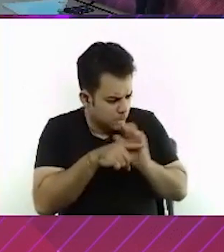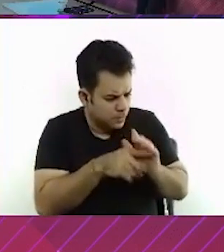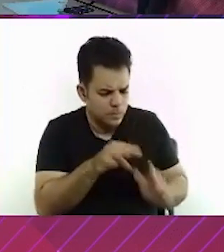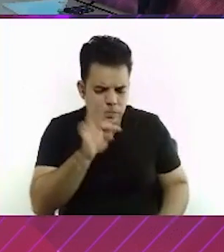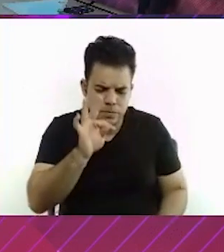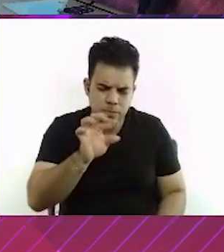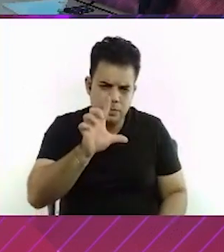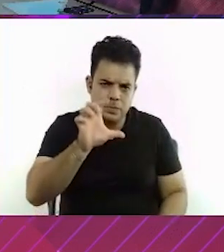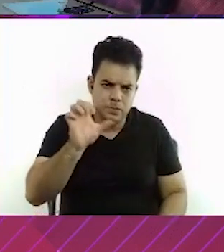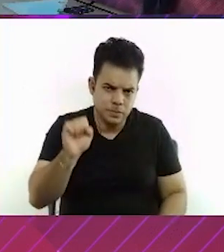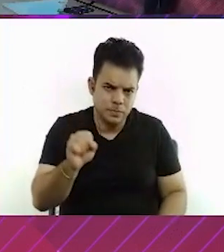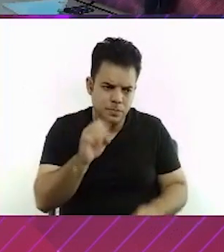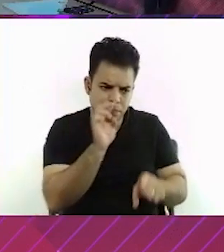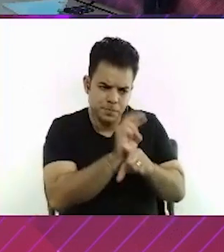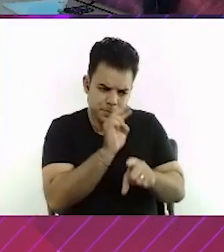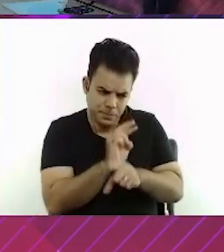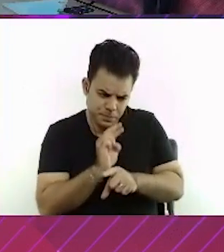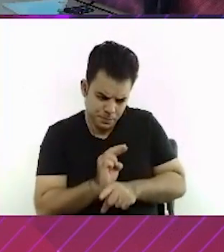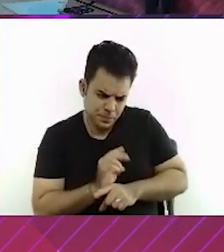protegendo a comunicação.